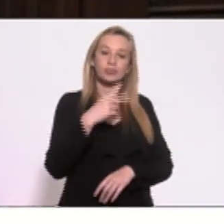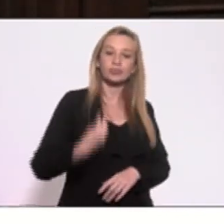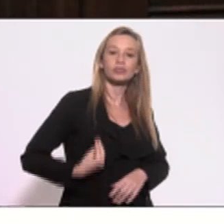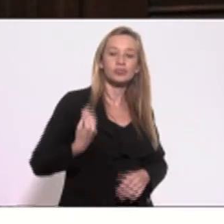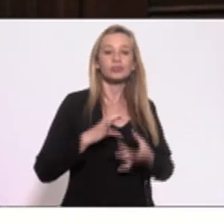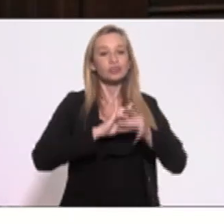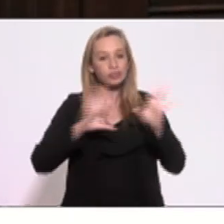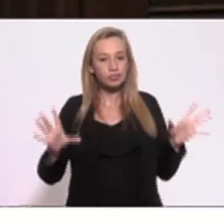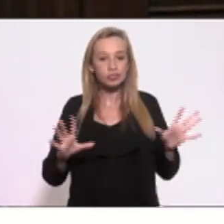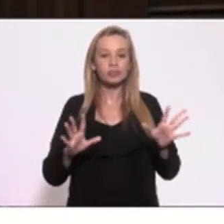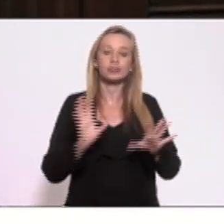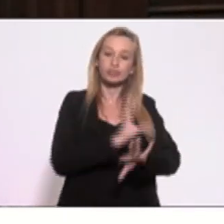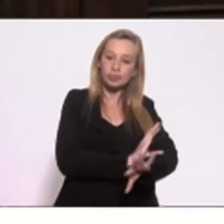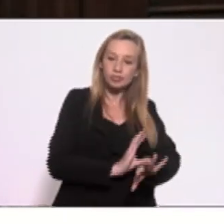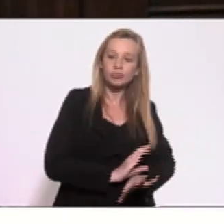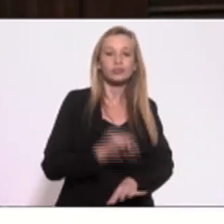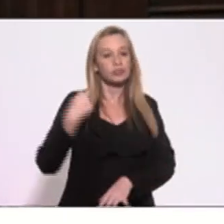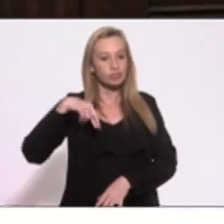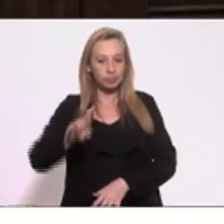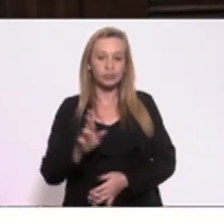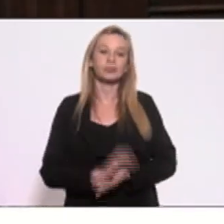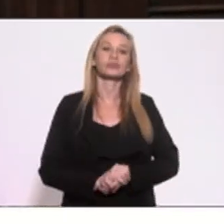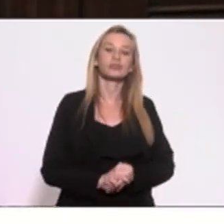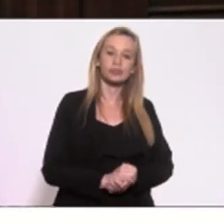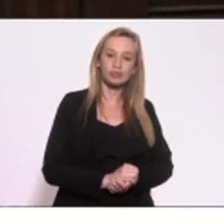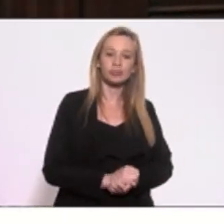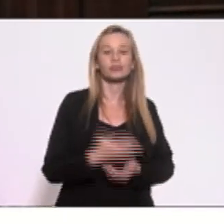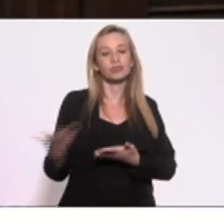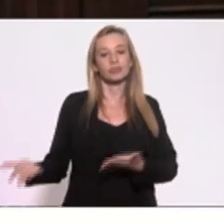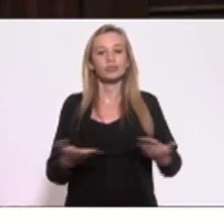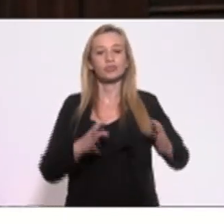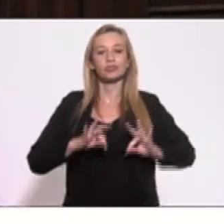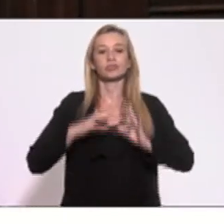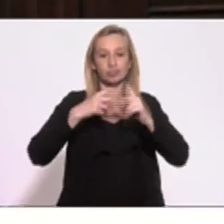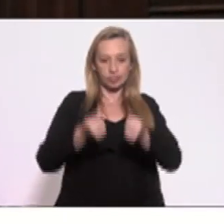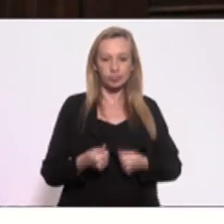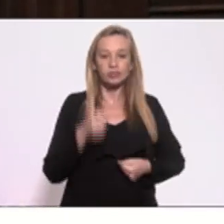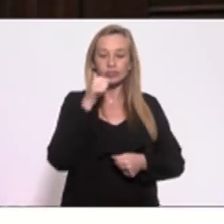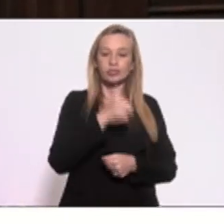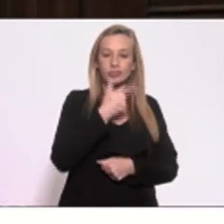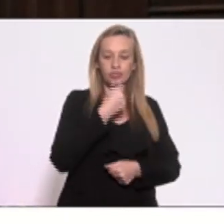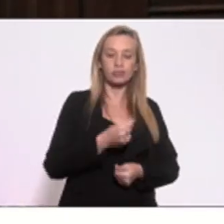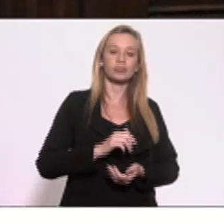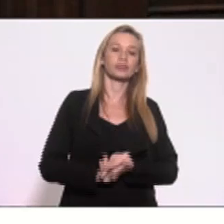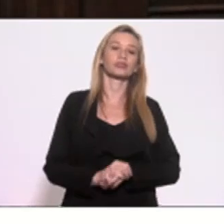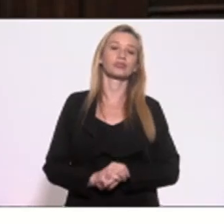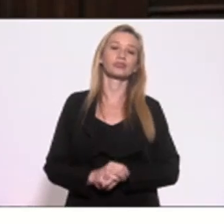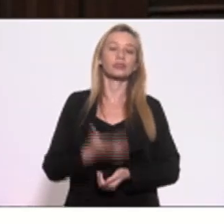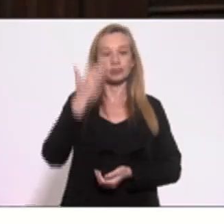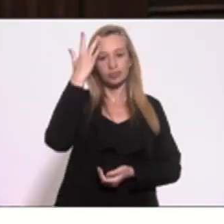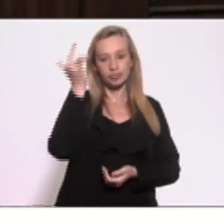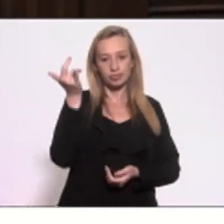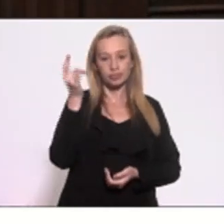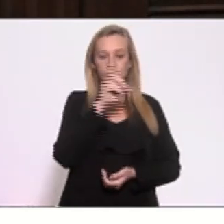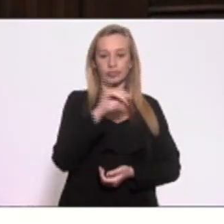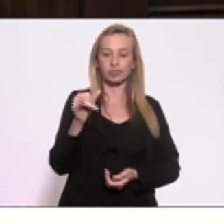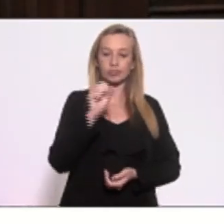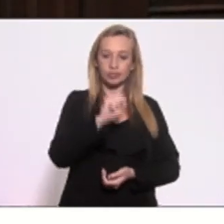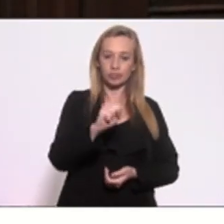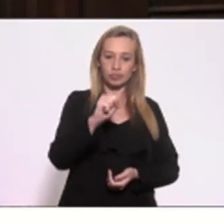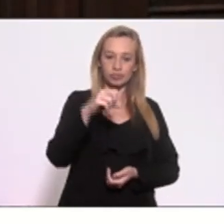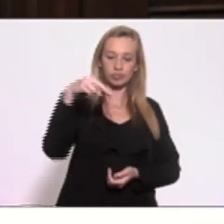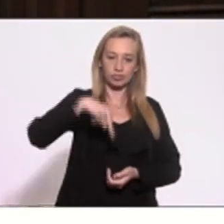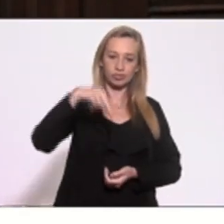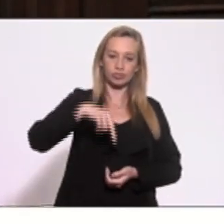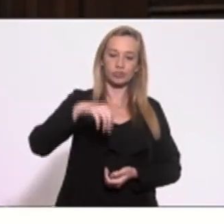a sua liberdade de culto respeitadas. Então, eu convido a todos e a todas a estarem amanhã, dia 8 de novembro,